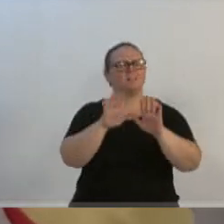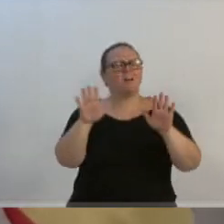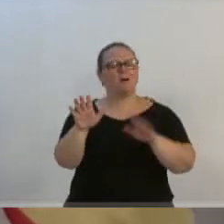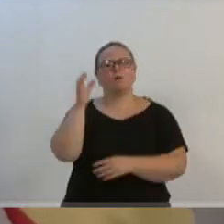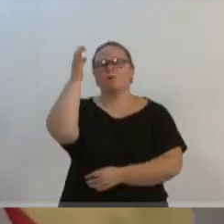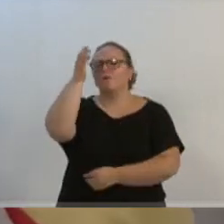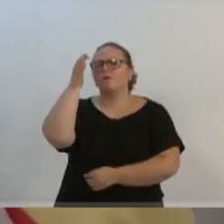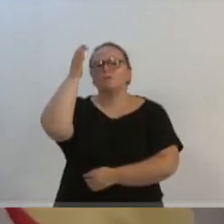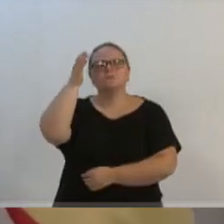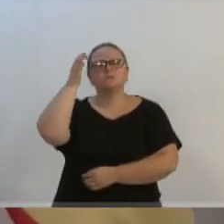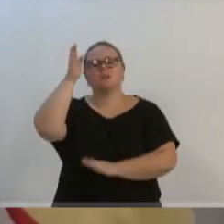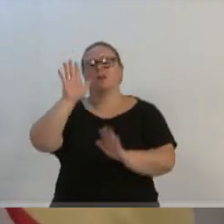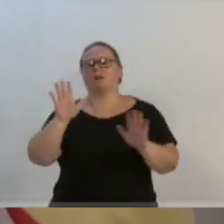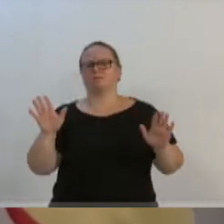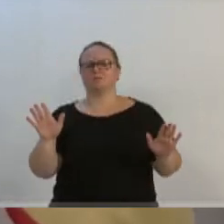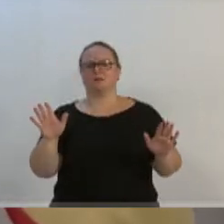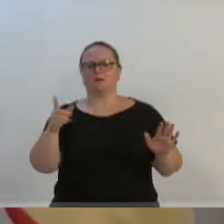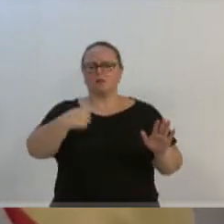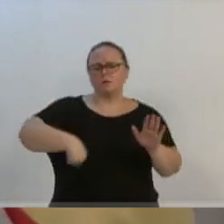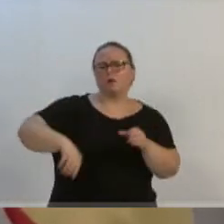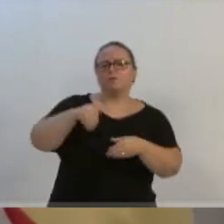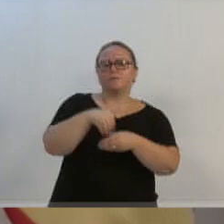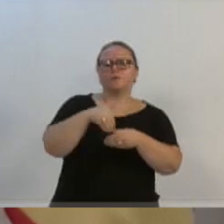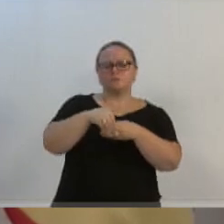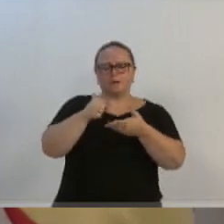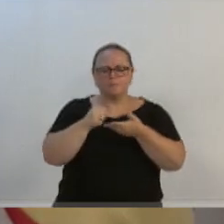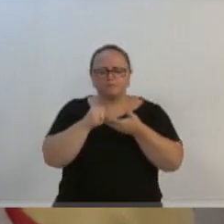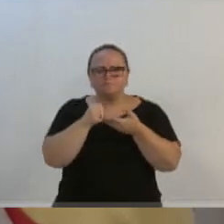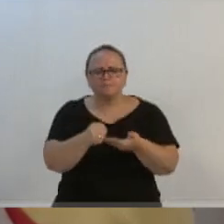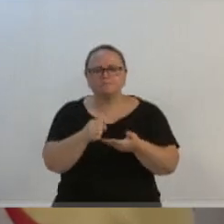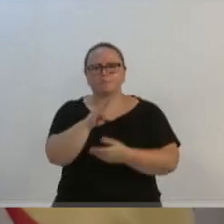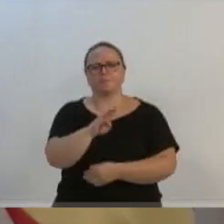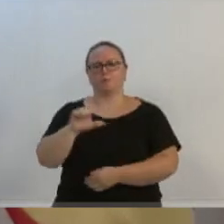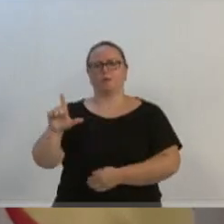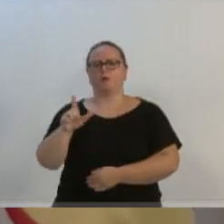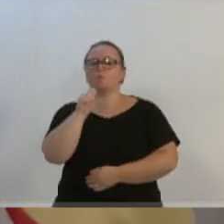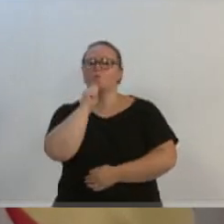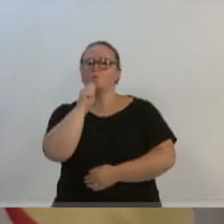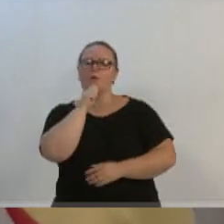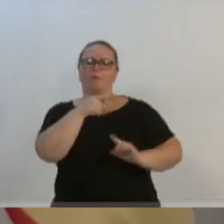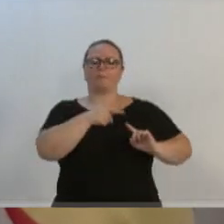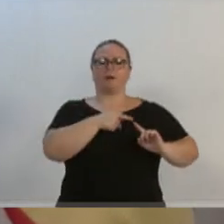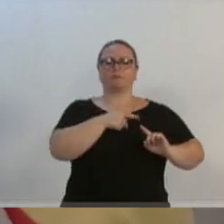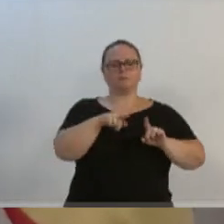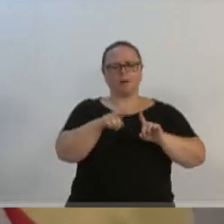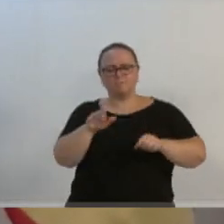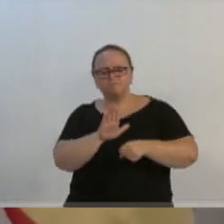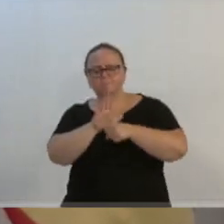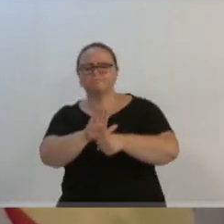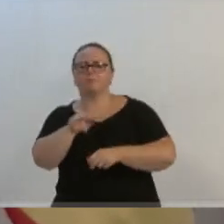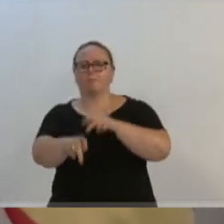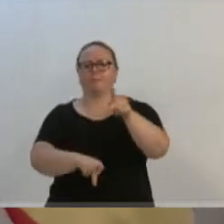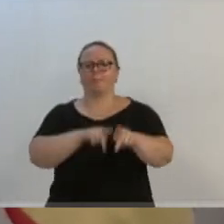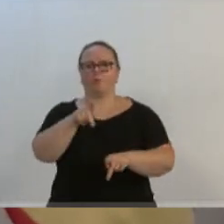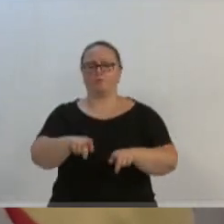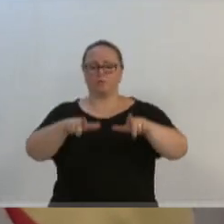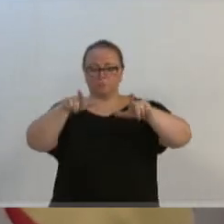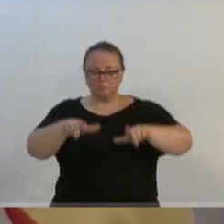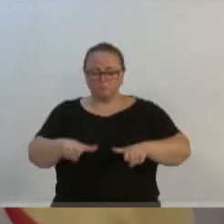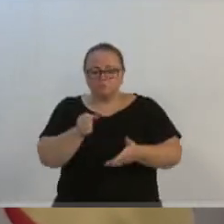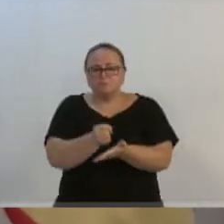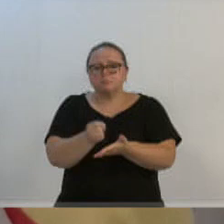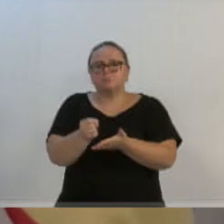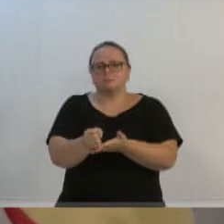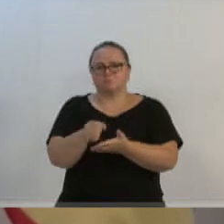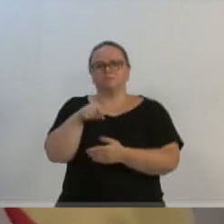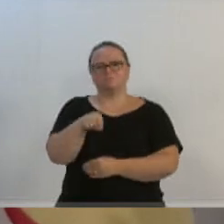vamos votar pela nossa cidade, vamos votar pela população que precisa disso, que é a regularização fundiária, que é um tema que a gente